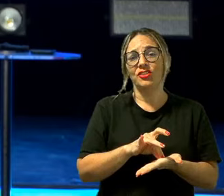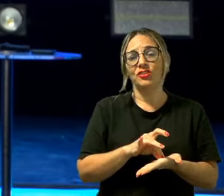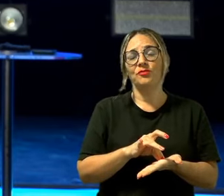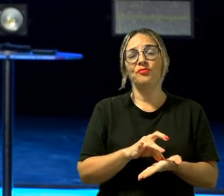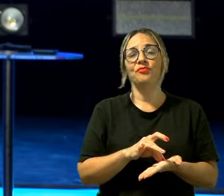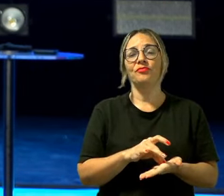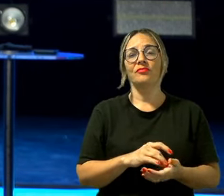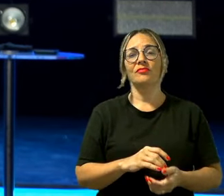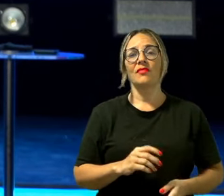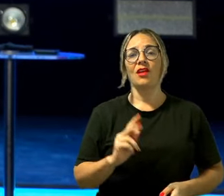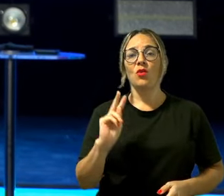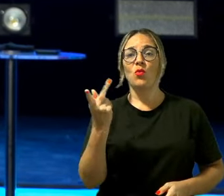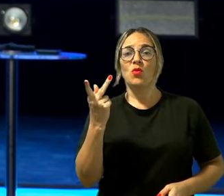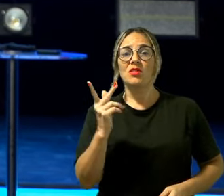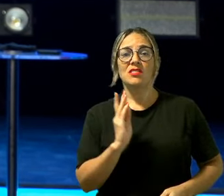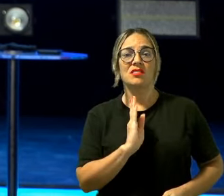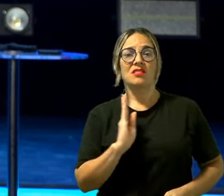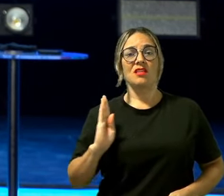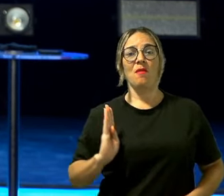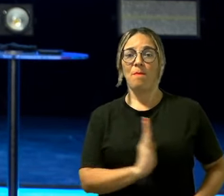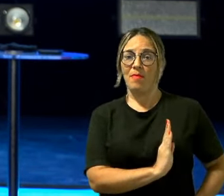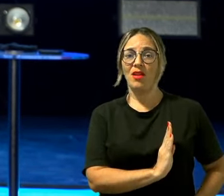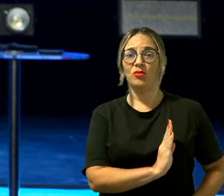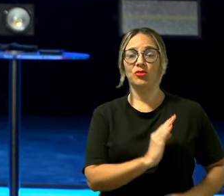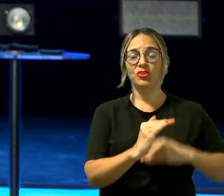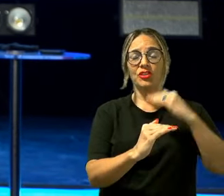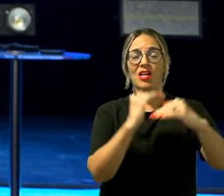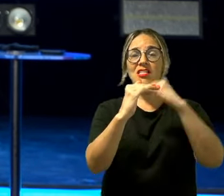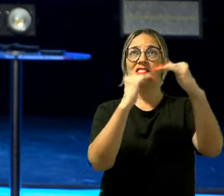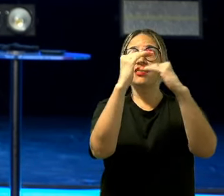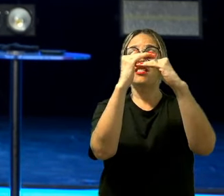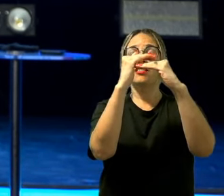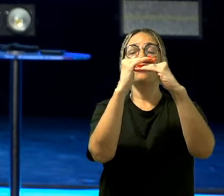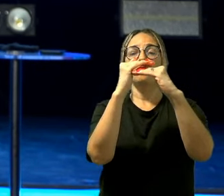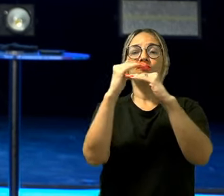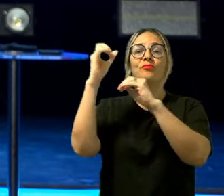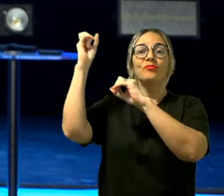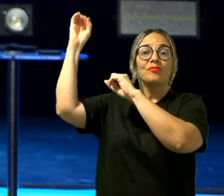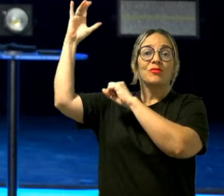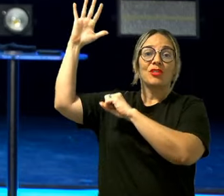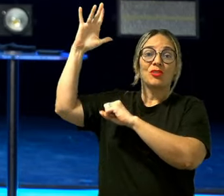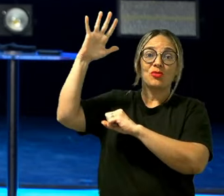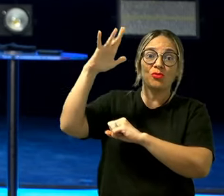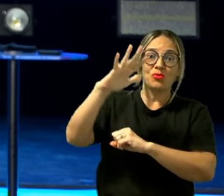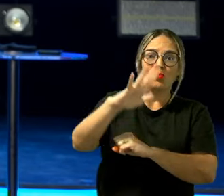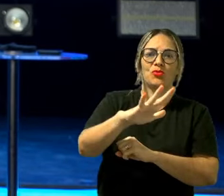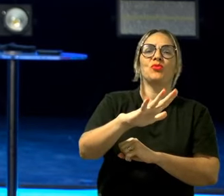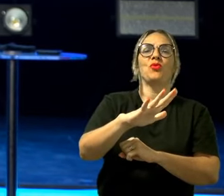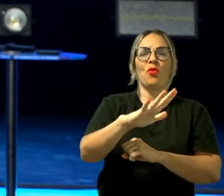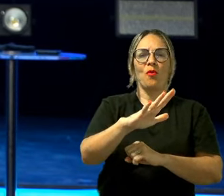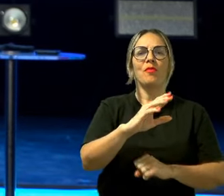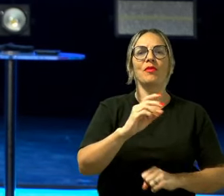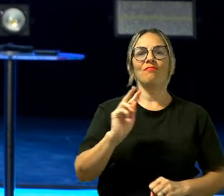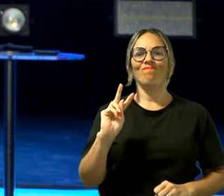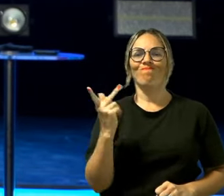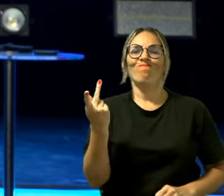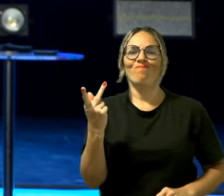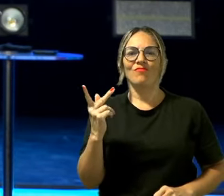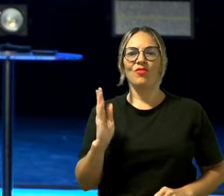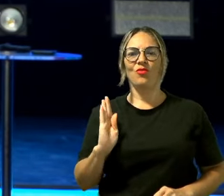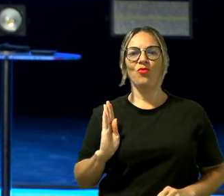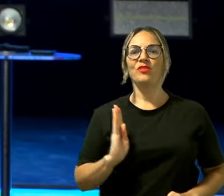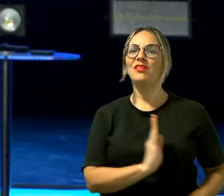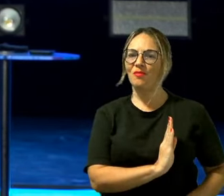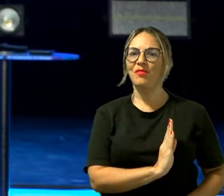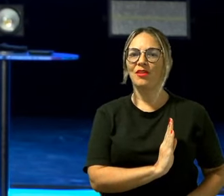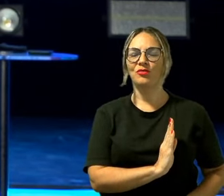estavam debaixo de uma palavra. Eles cresciam porque sobre esse povo havia uma promessa de